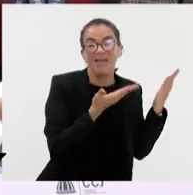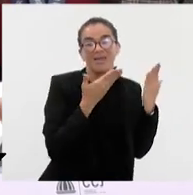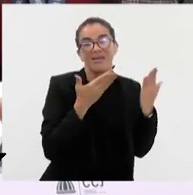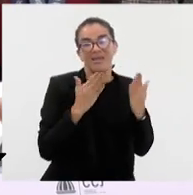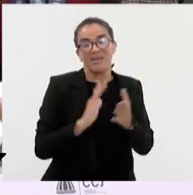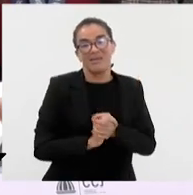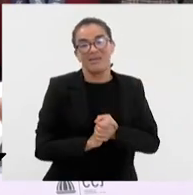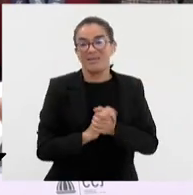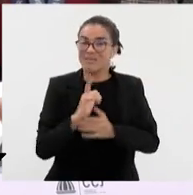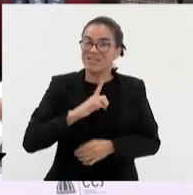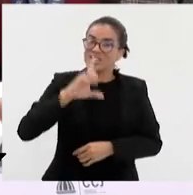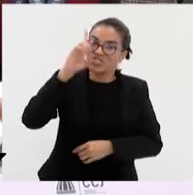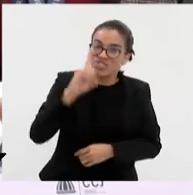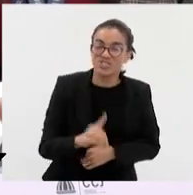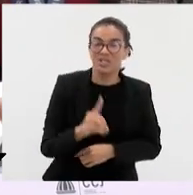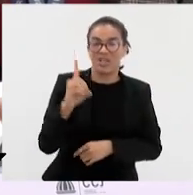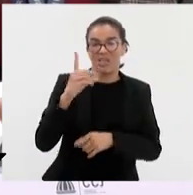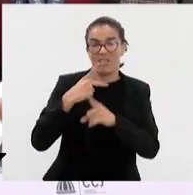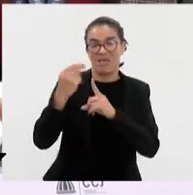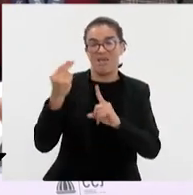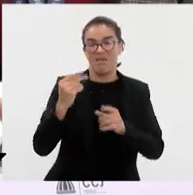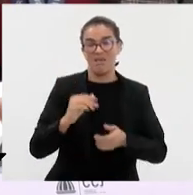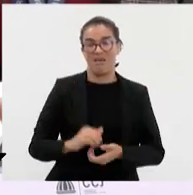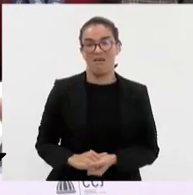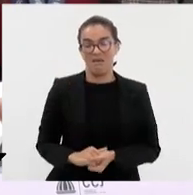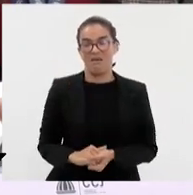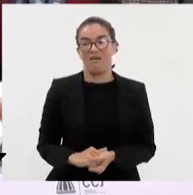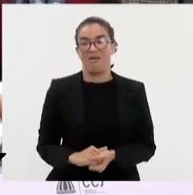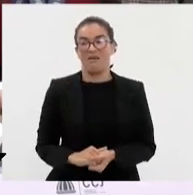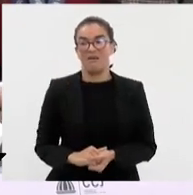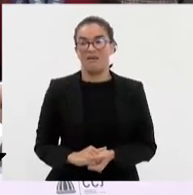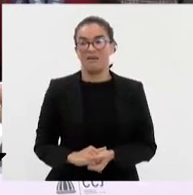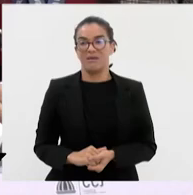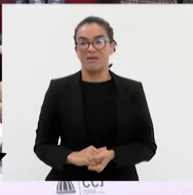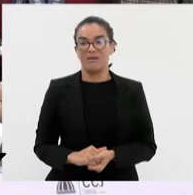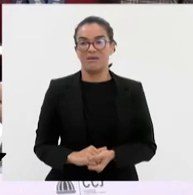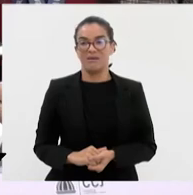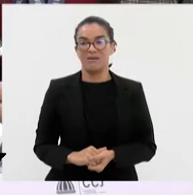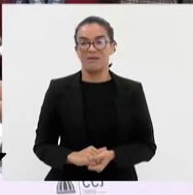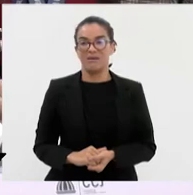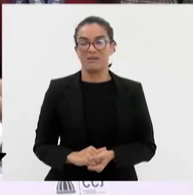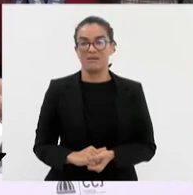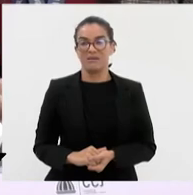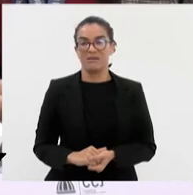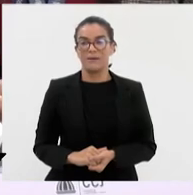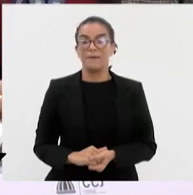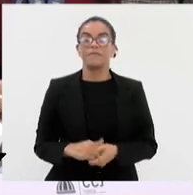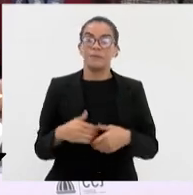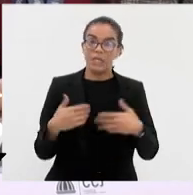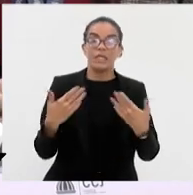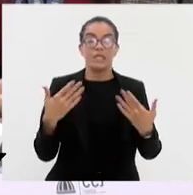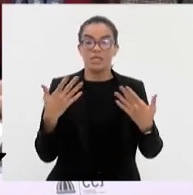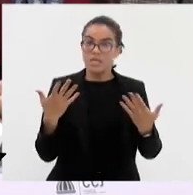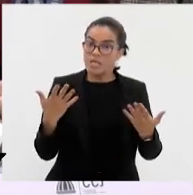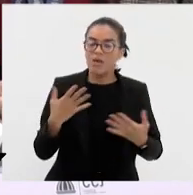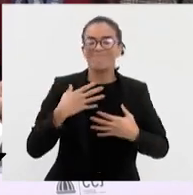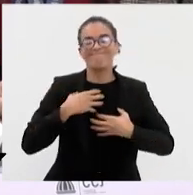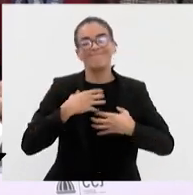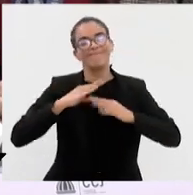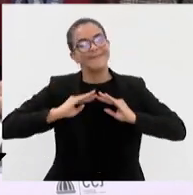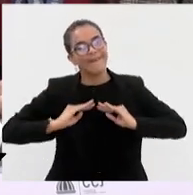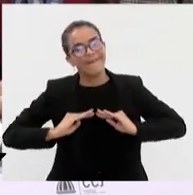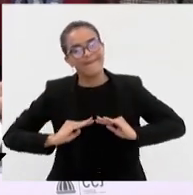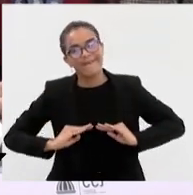que tem o seu direito de ganhar. Perfeito. Então, e aí é isso. Me entristeceu,